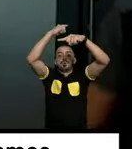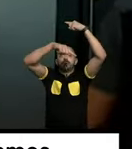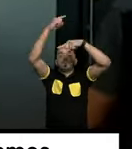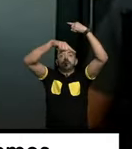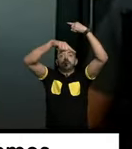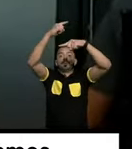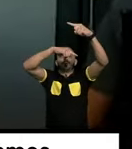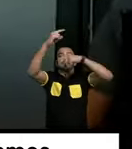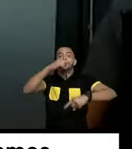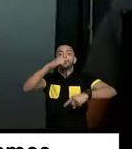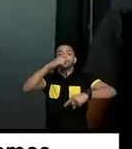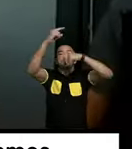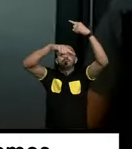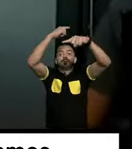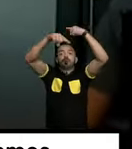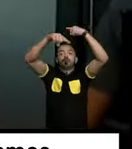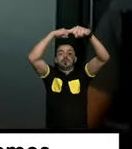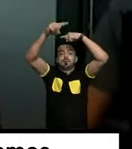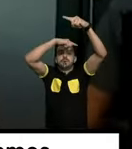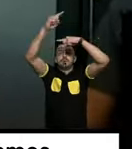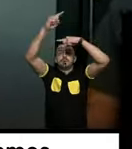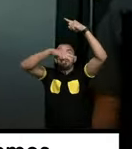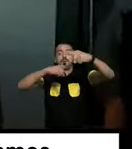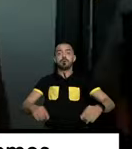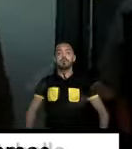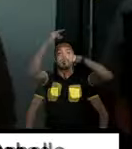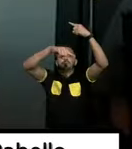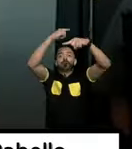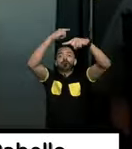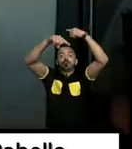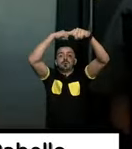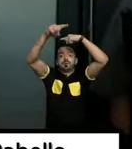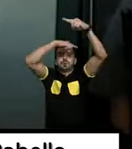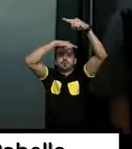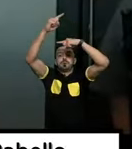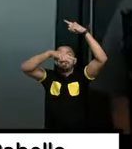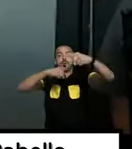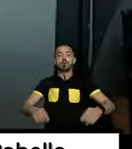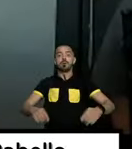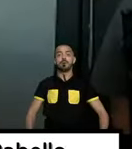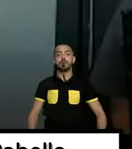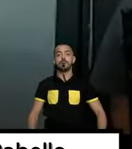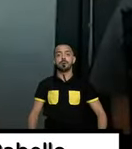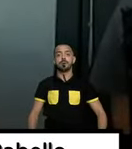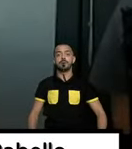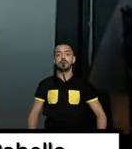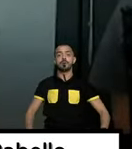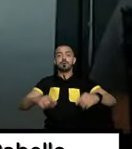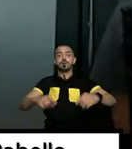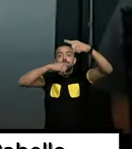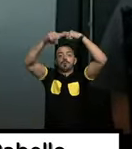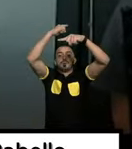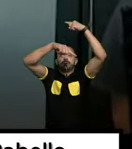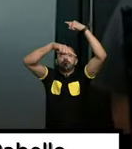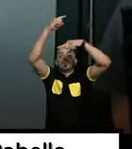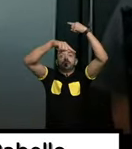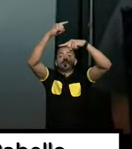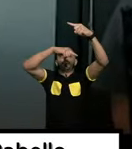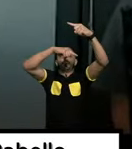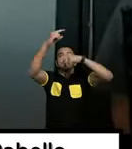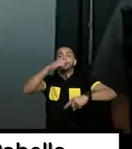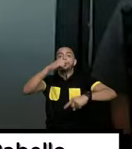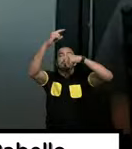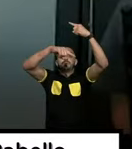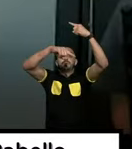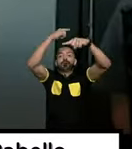minutos depois não disso é bobagem daqui tá lá vai o time atleticano para o tiro de meta o Everson dá aquela pedrada pra frente